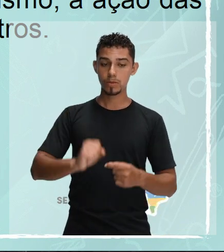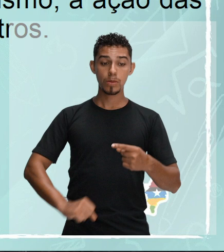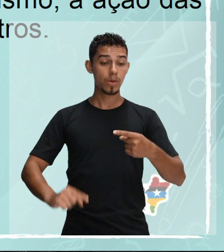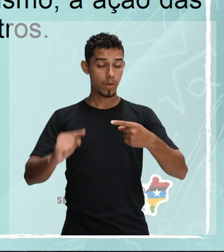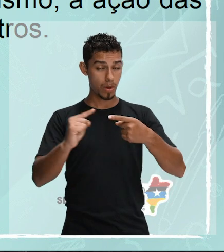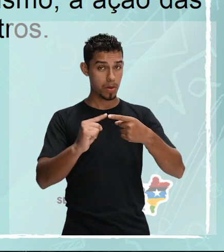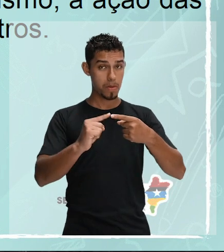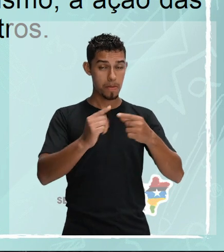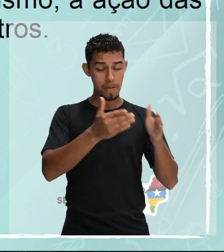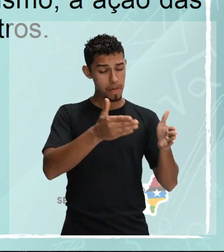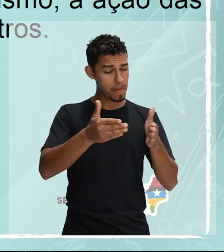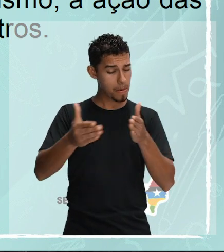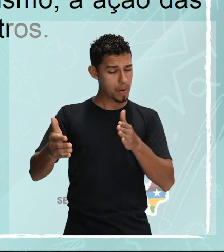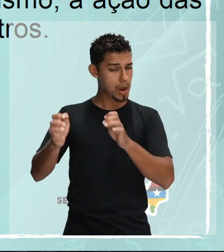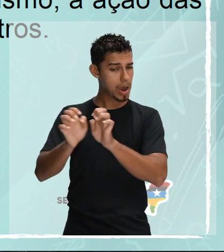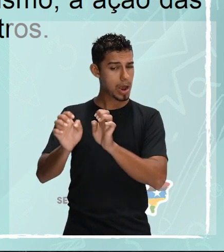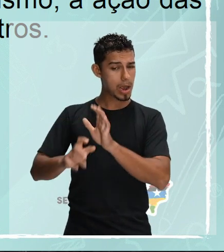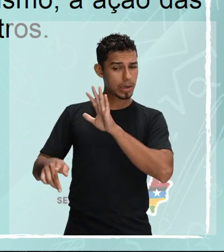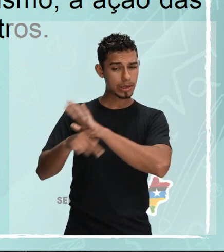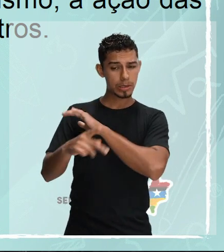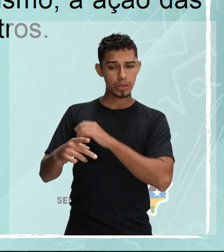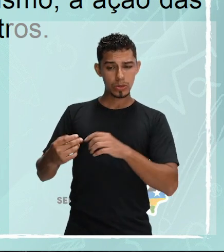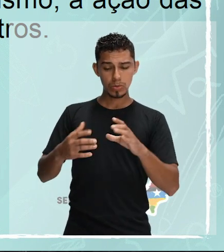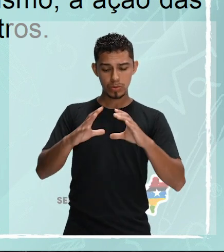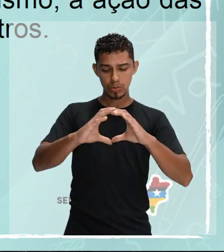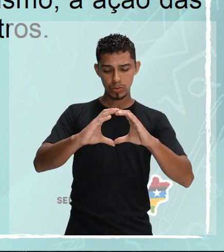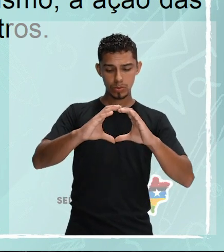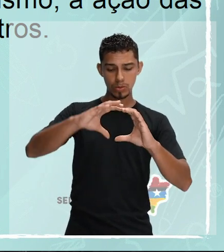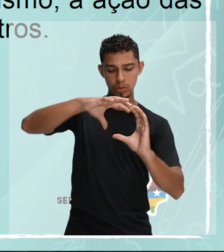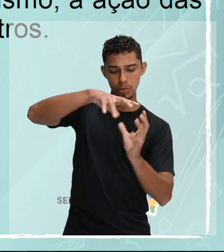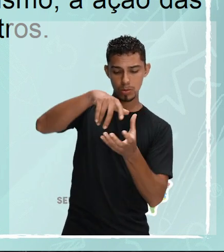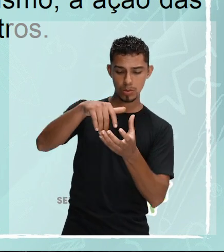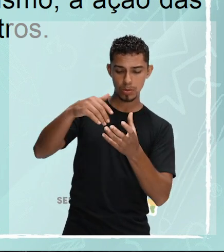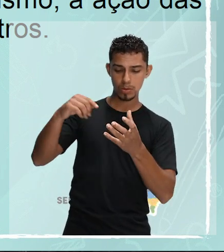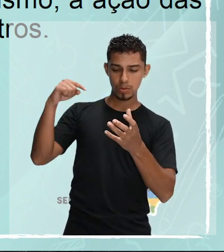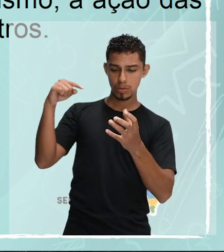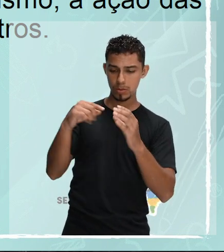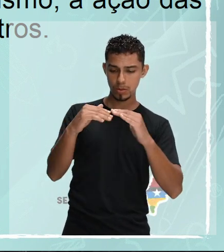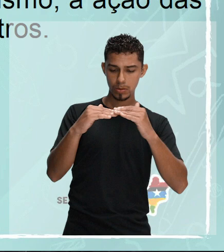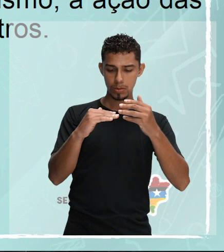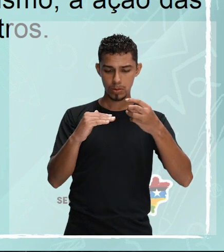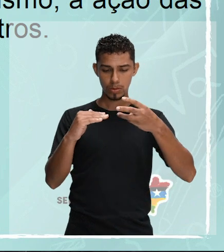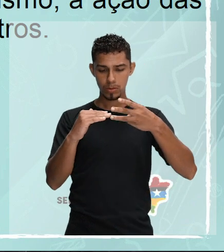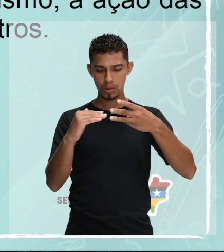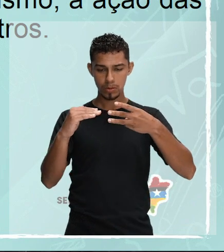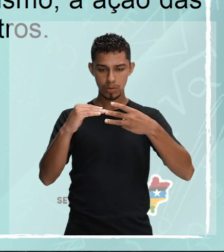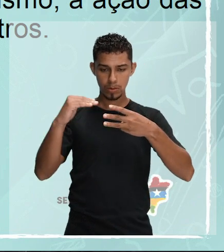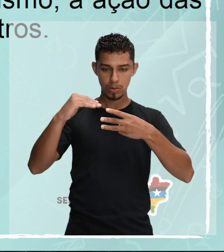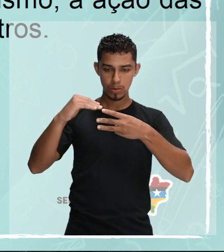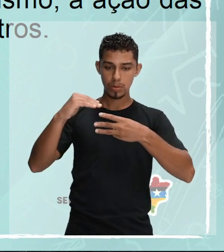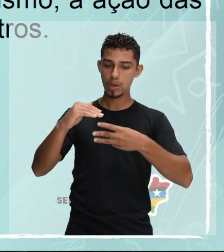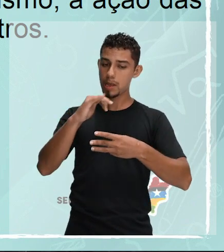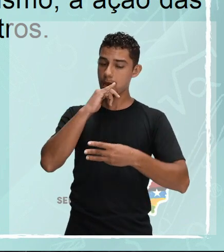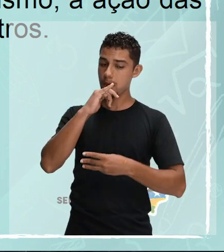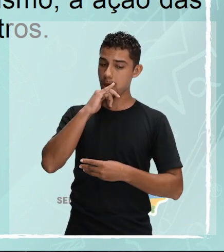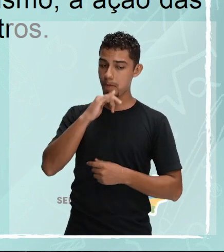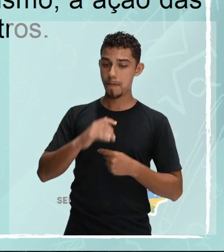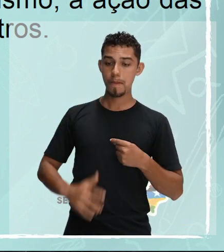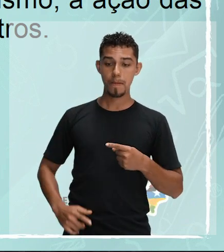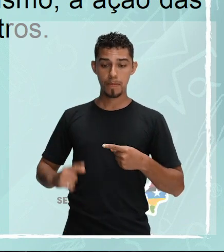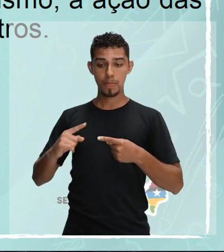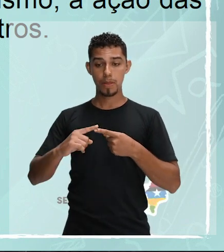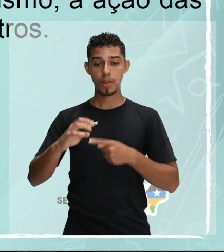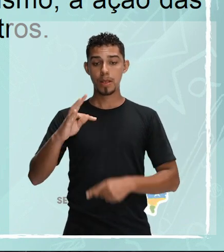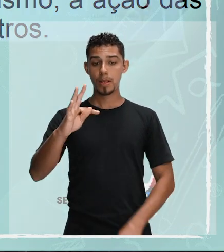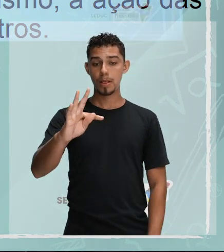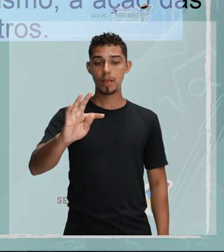processos estruturais que atuam do interior para a superfície da Terra, como o tectonismo, o vulcanismo